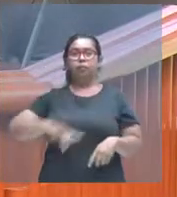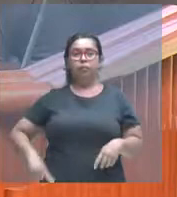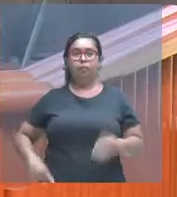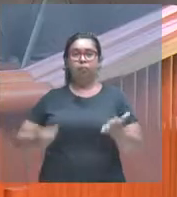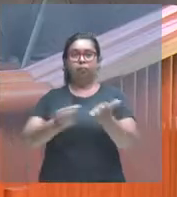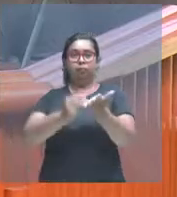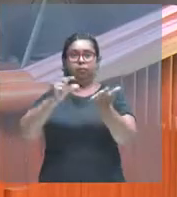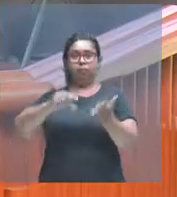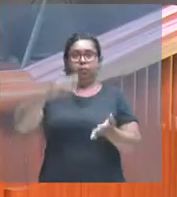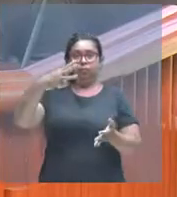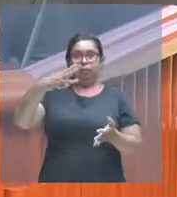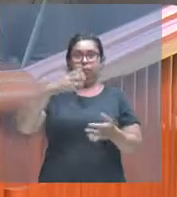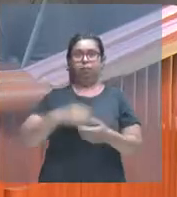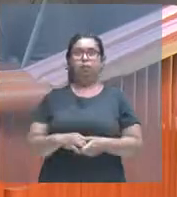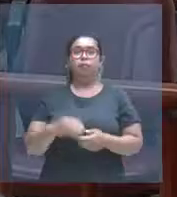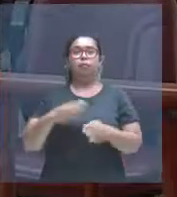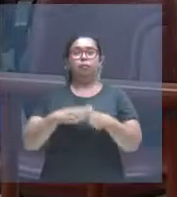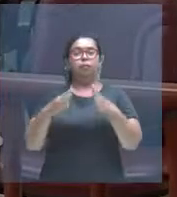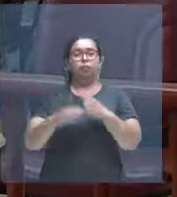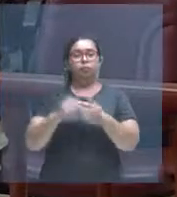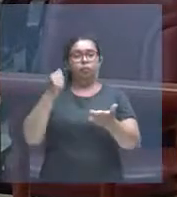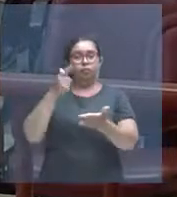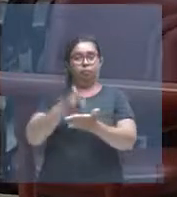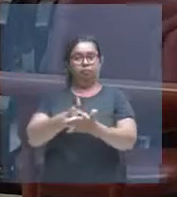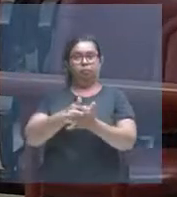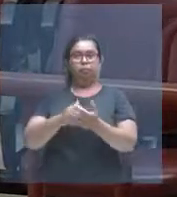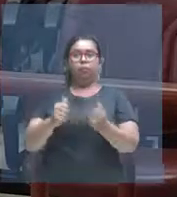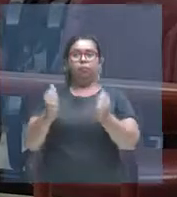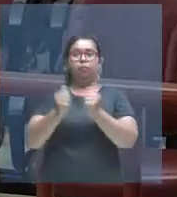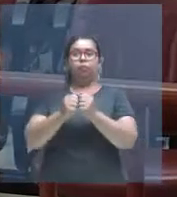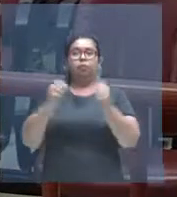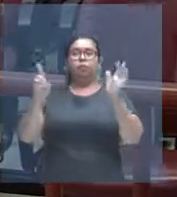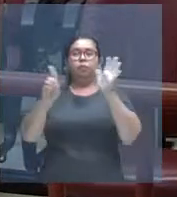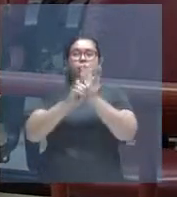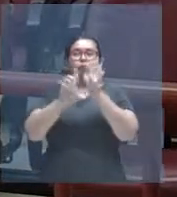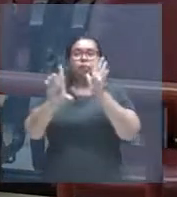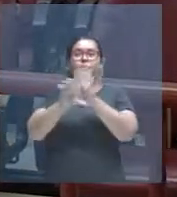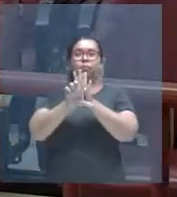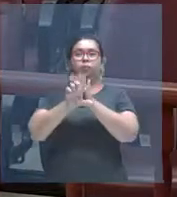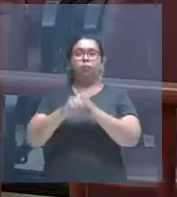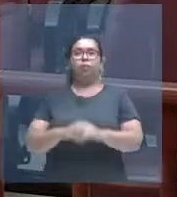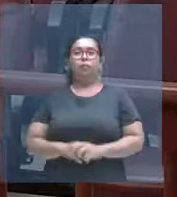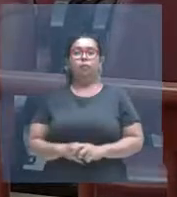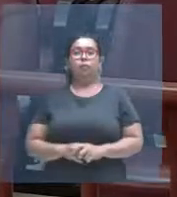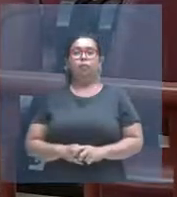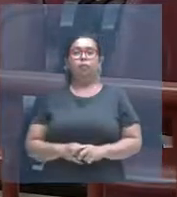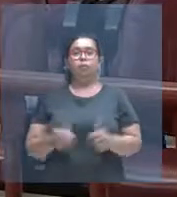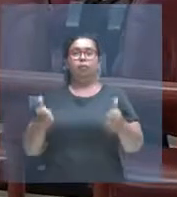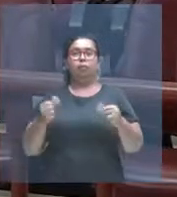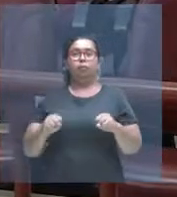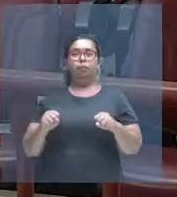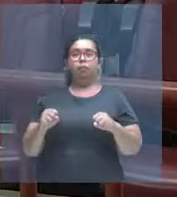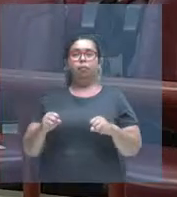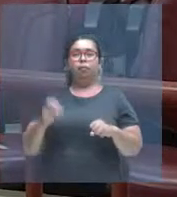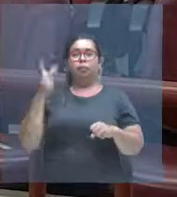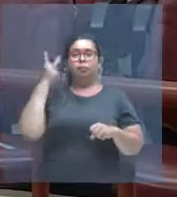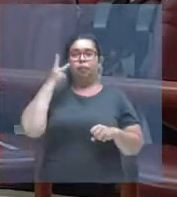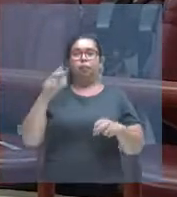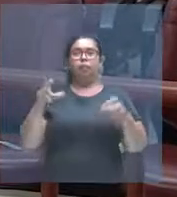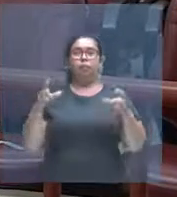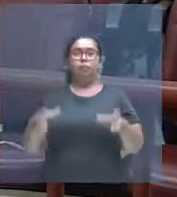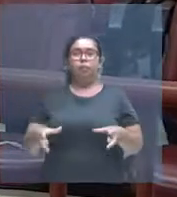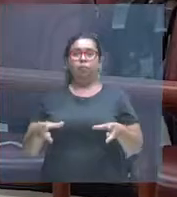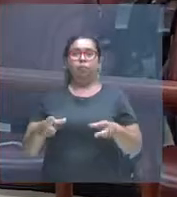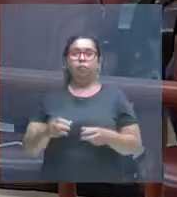3º. As despesas decorrentes com a execução desse decreto legislativo ocorrerão por conta das dotações orçamentárias